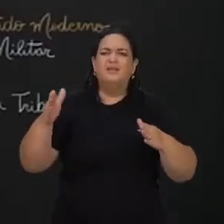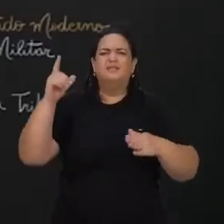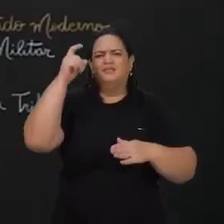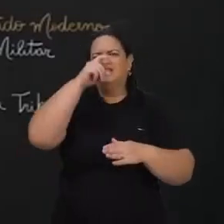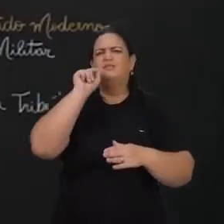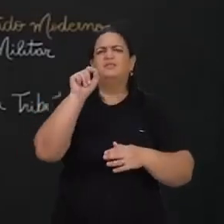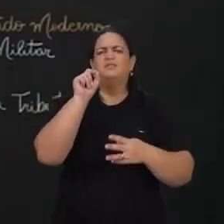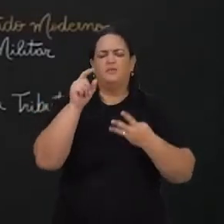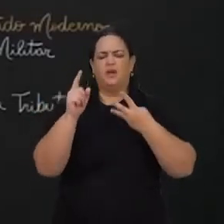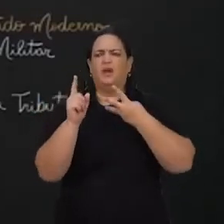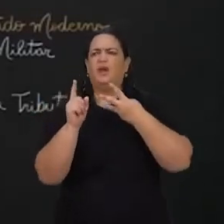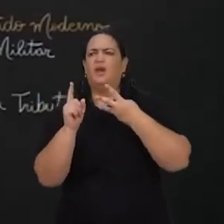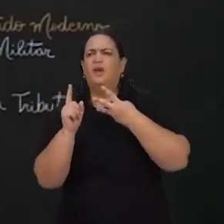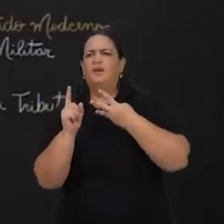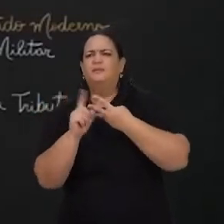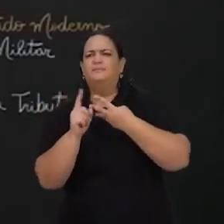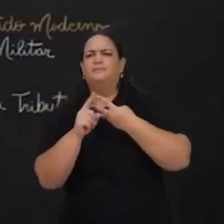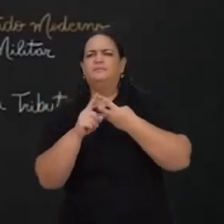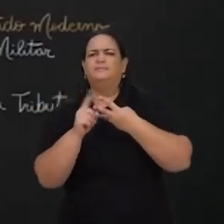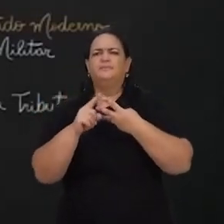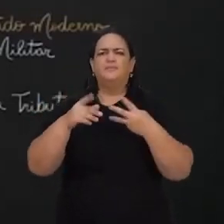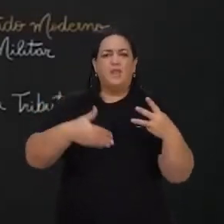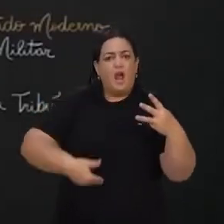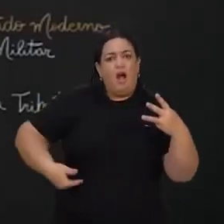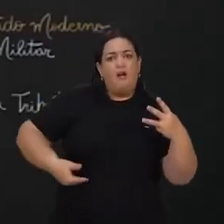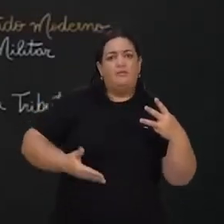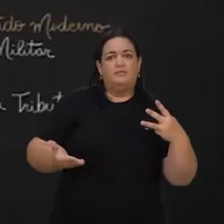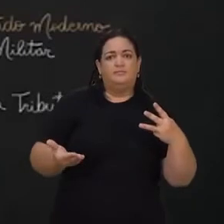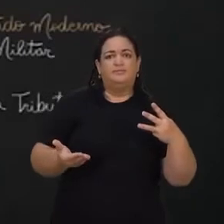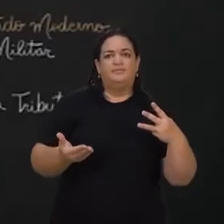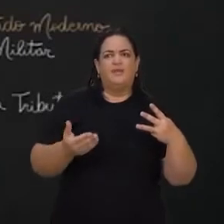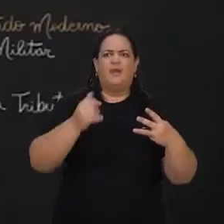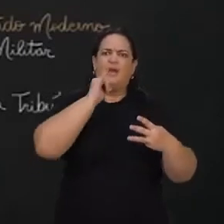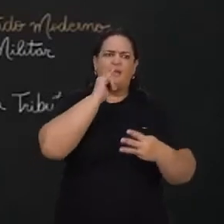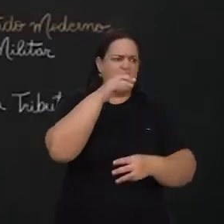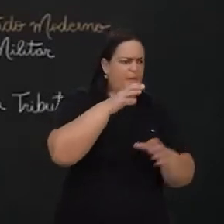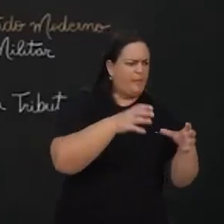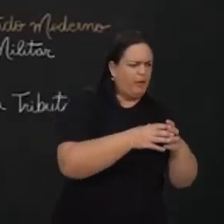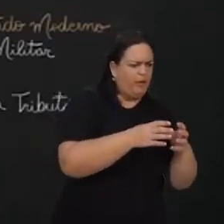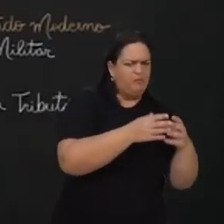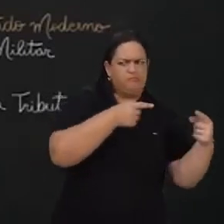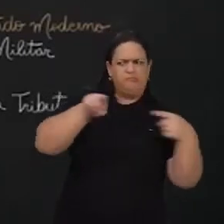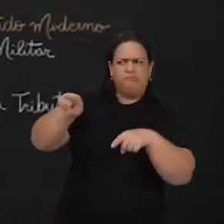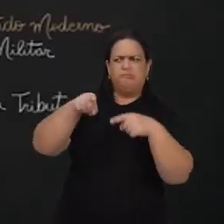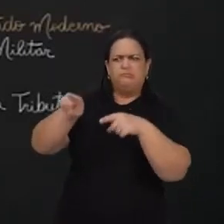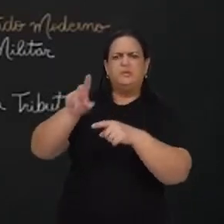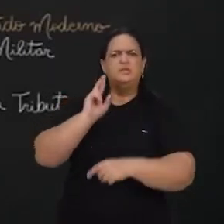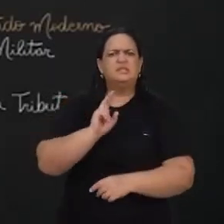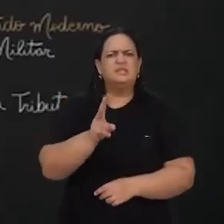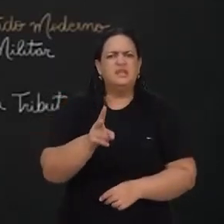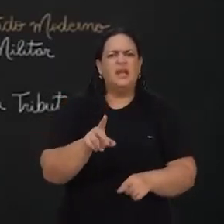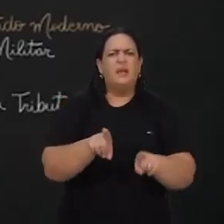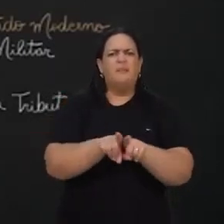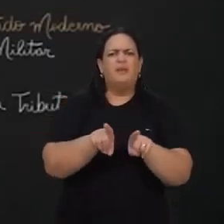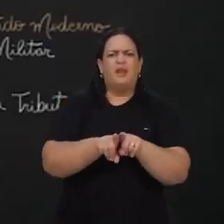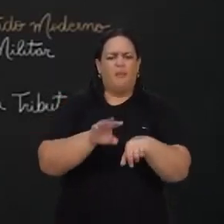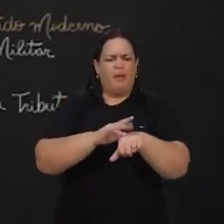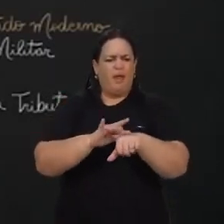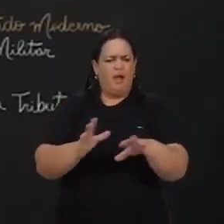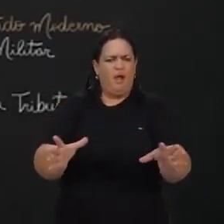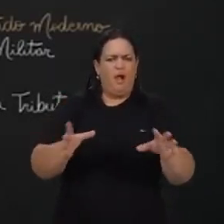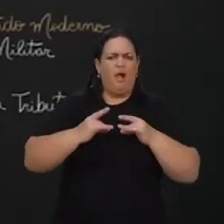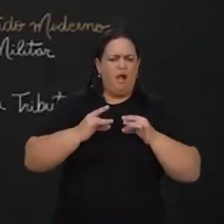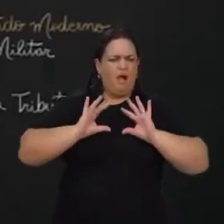fome. Ou seja, se estava constantemente em guerra e além da ameaça da peste, uma coisa